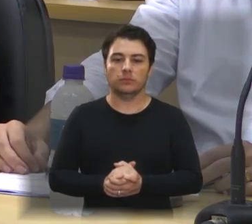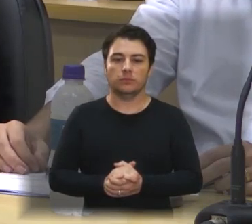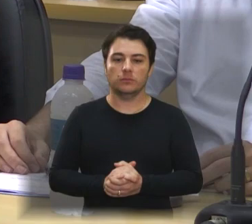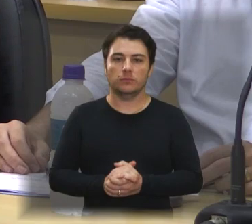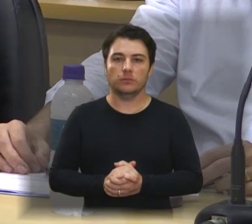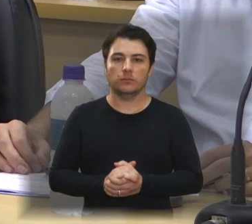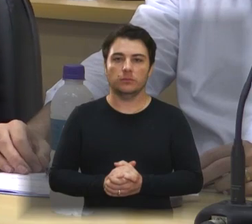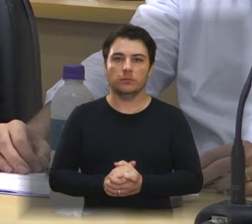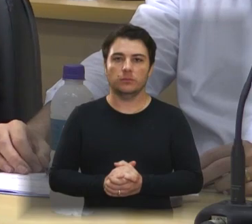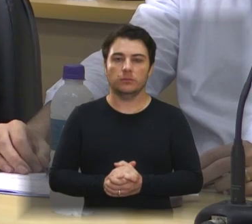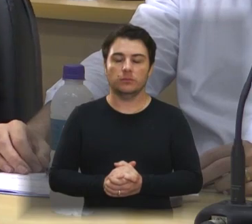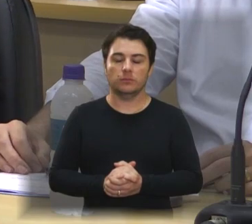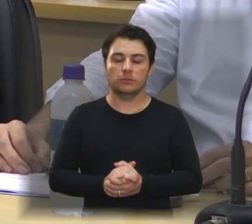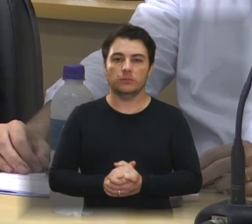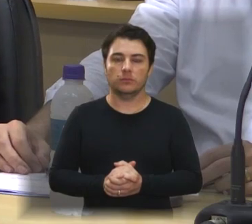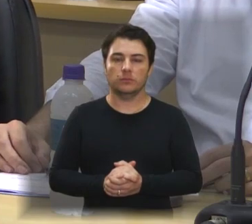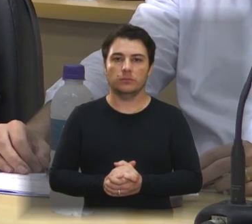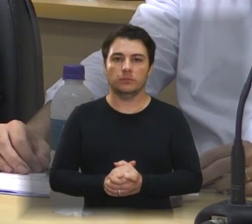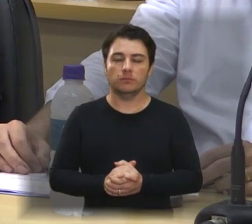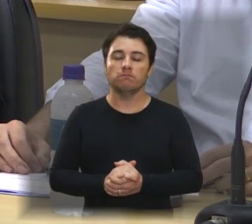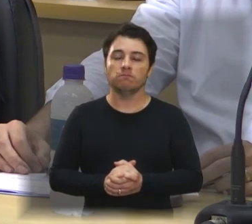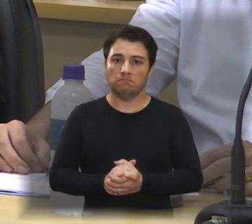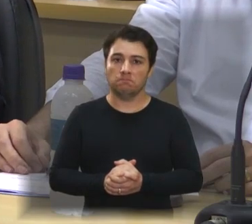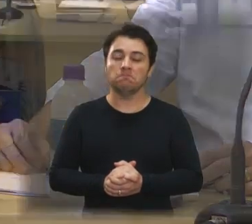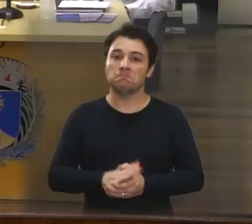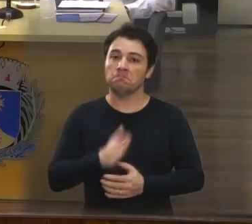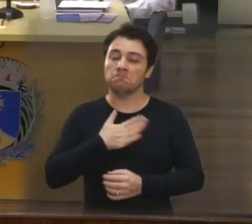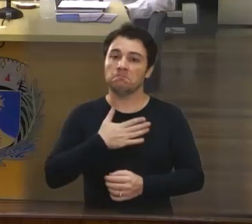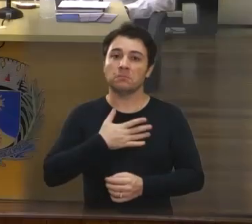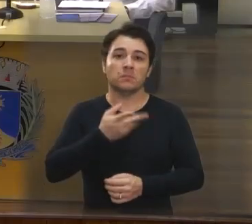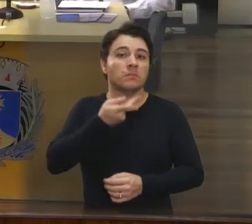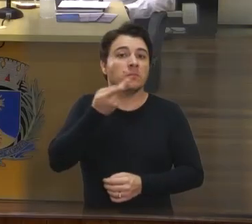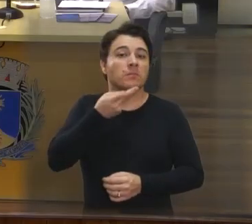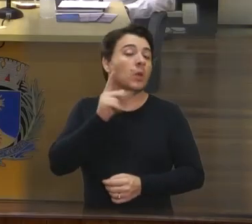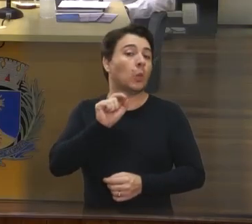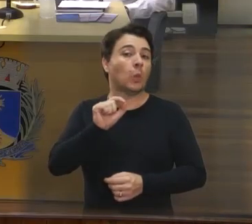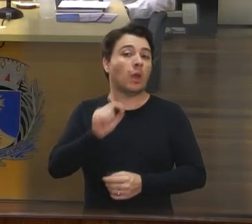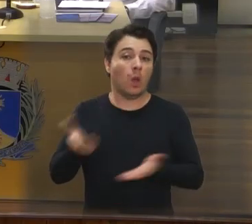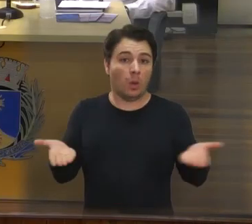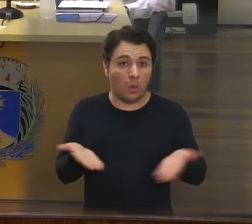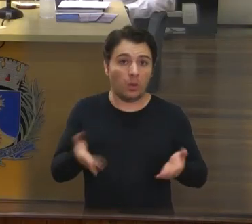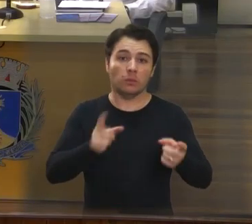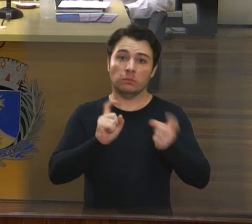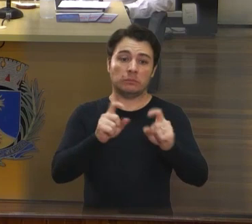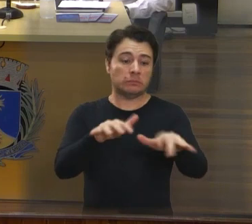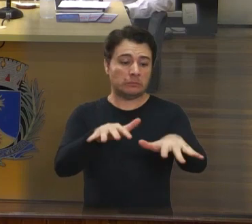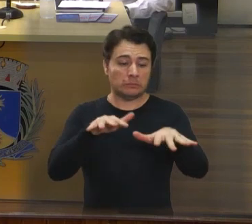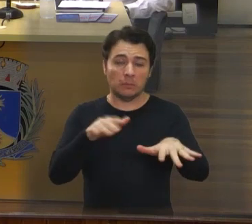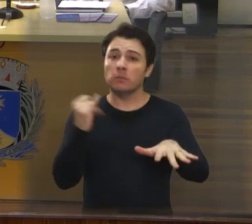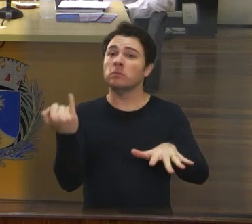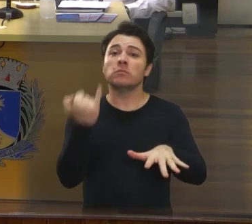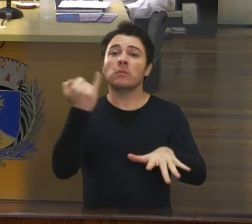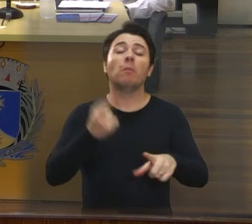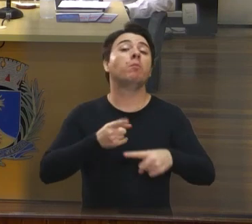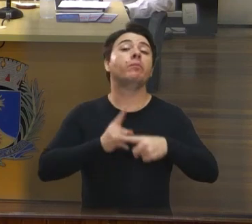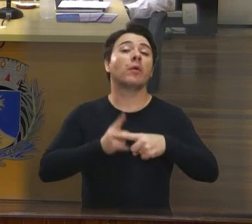o baú e queria ressaltar a importância dessa audiência pública nesta noite